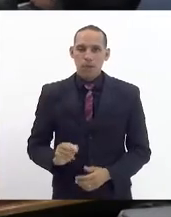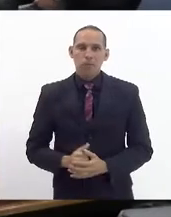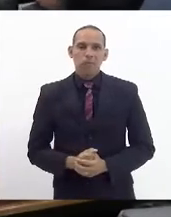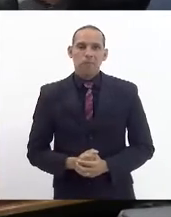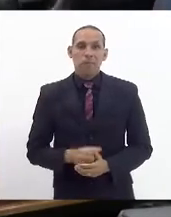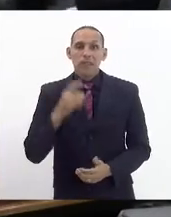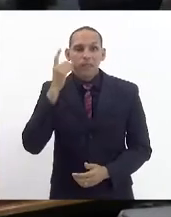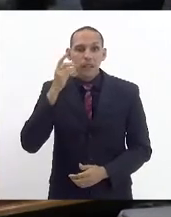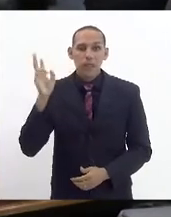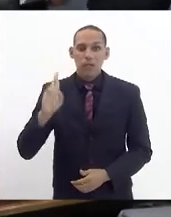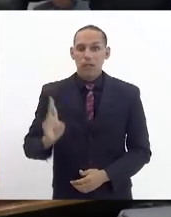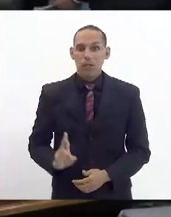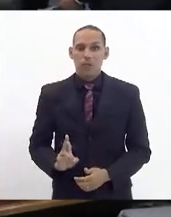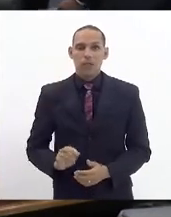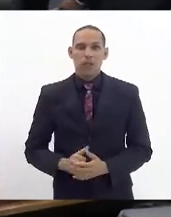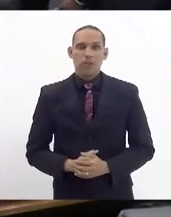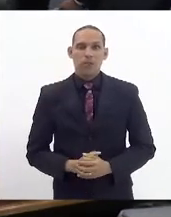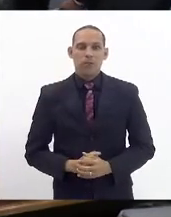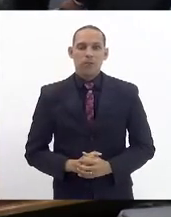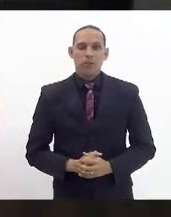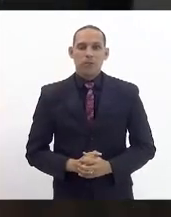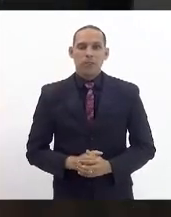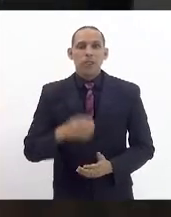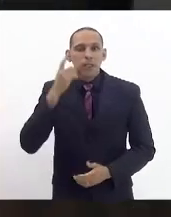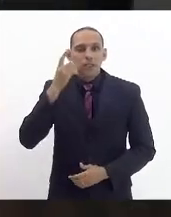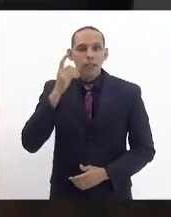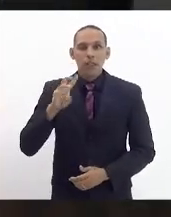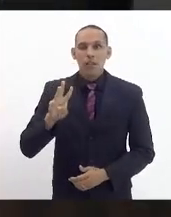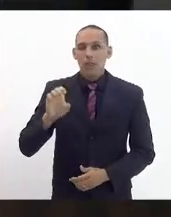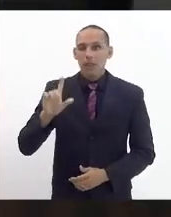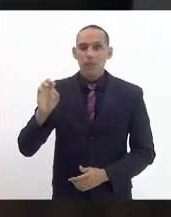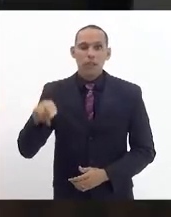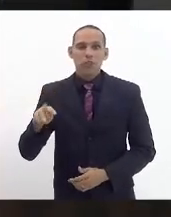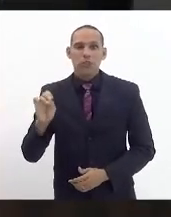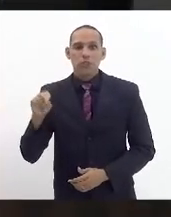Deputada Rosane Félix. Deputado Wellington José.